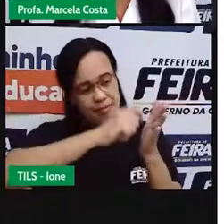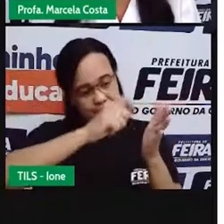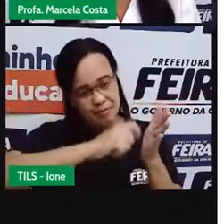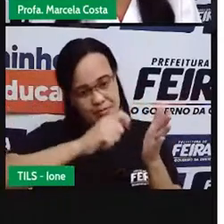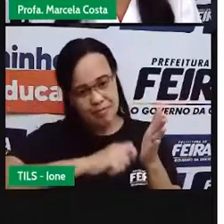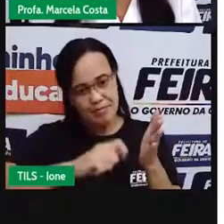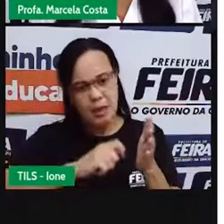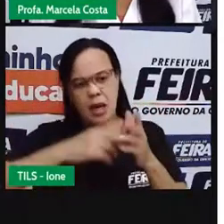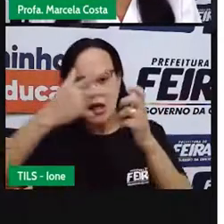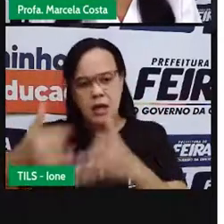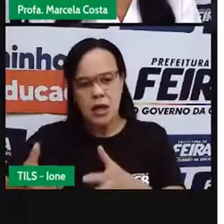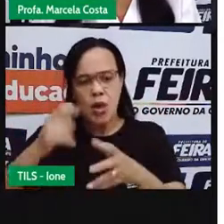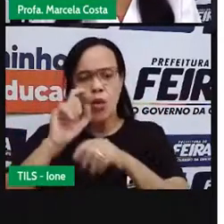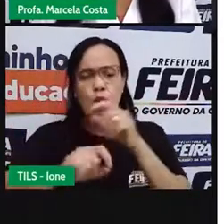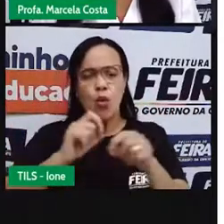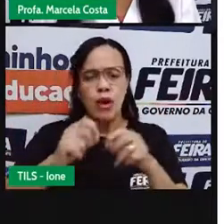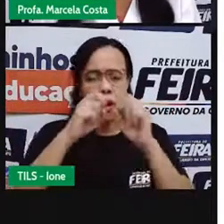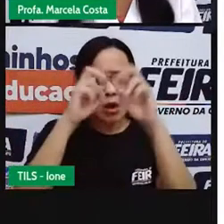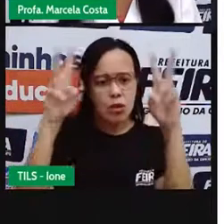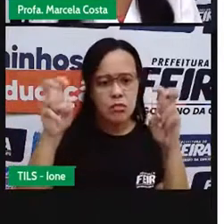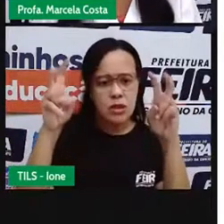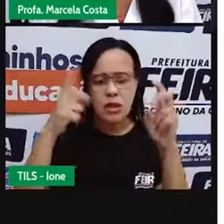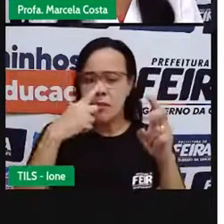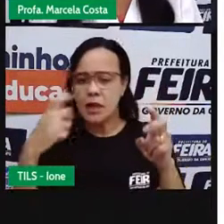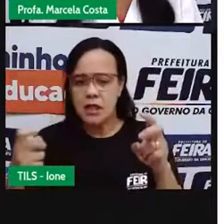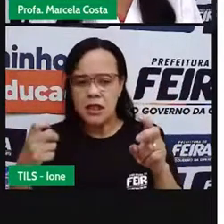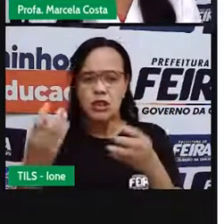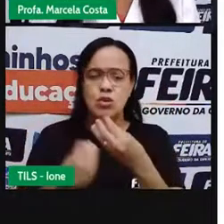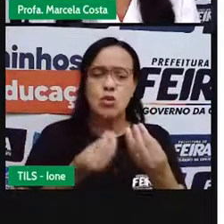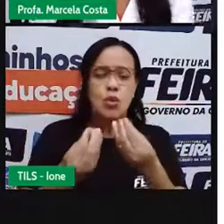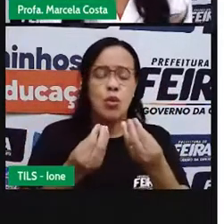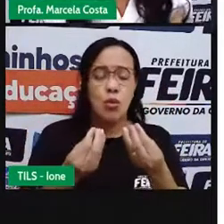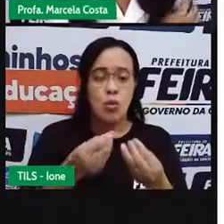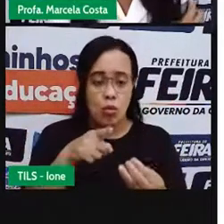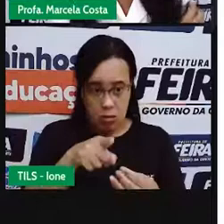explique esse assunto que a gente foi abordando, tá bom?